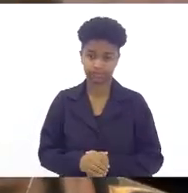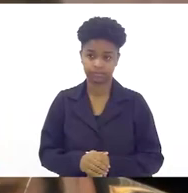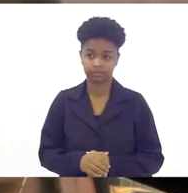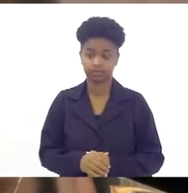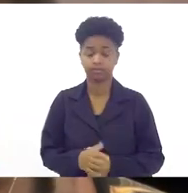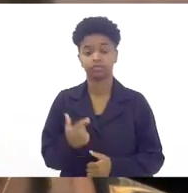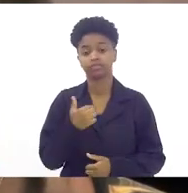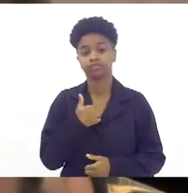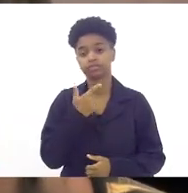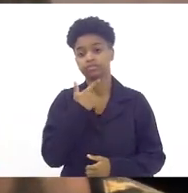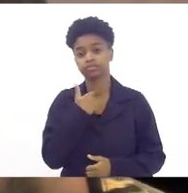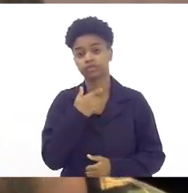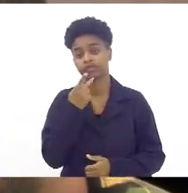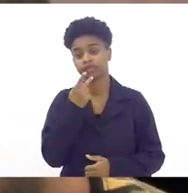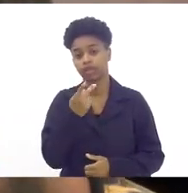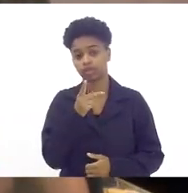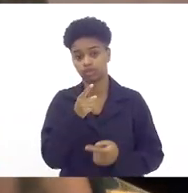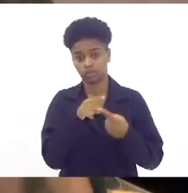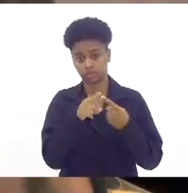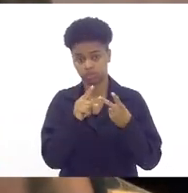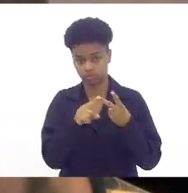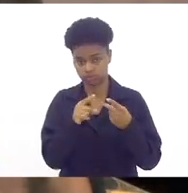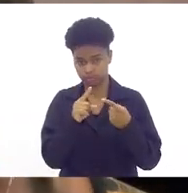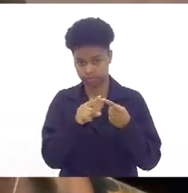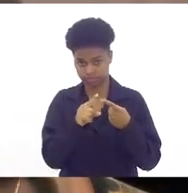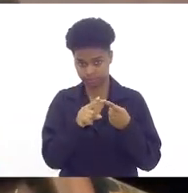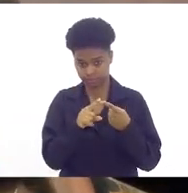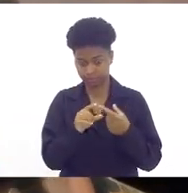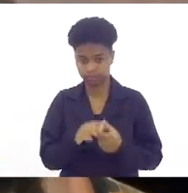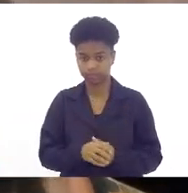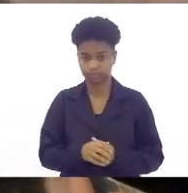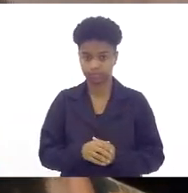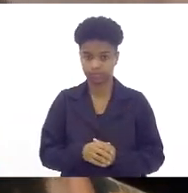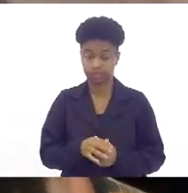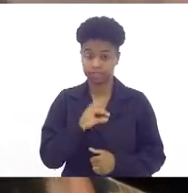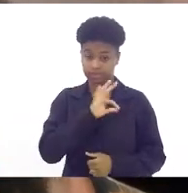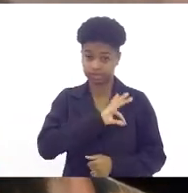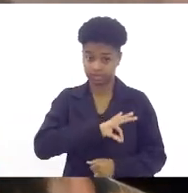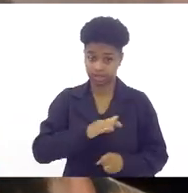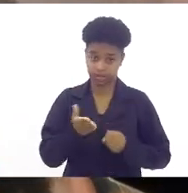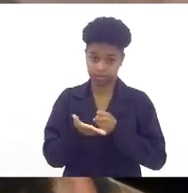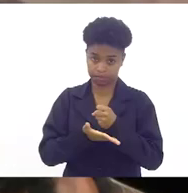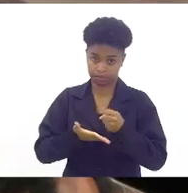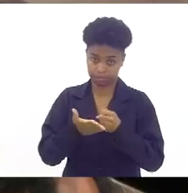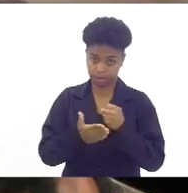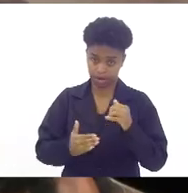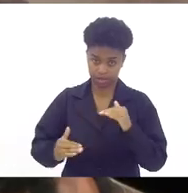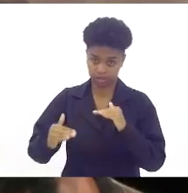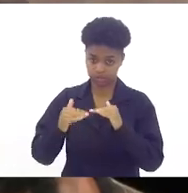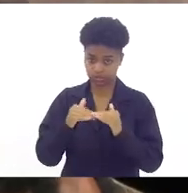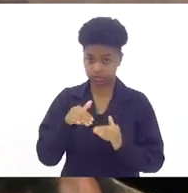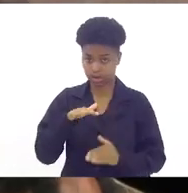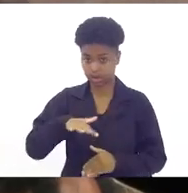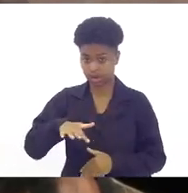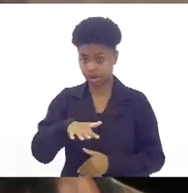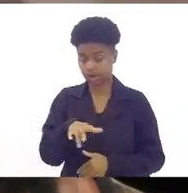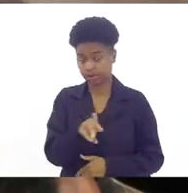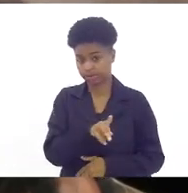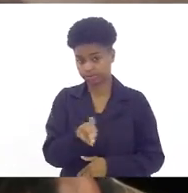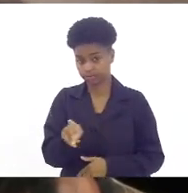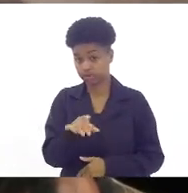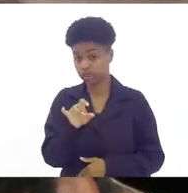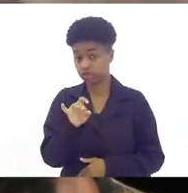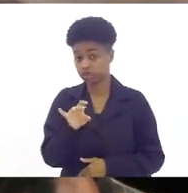rapidamente falar duas coisas a primeira é que o peso do magistério só vai beneficiar